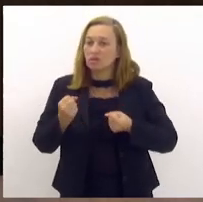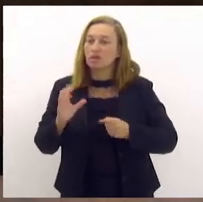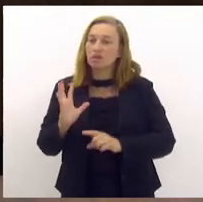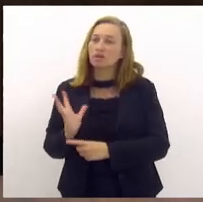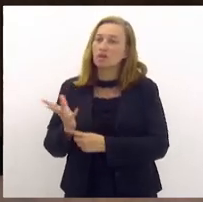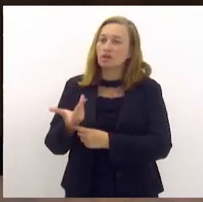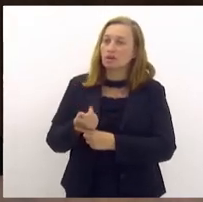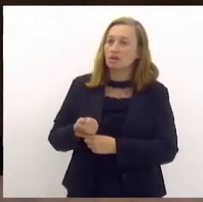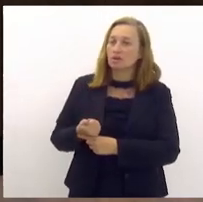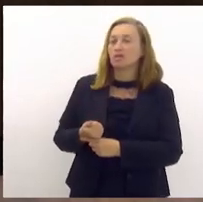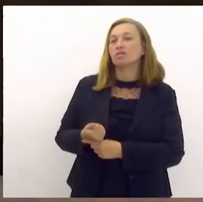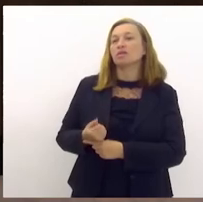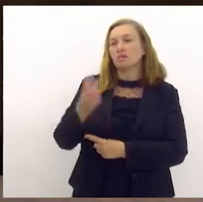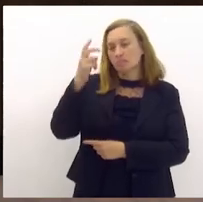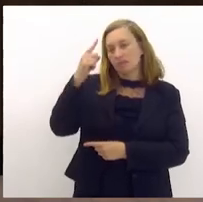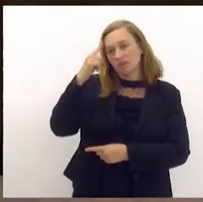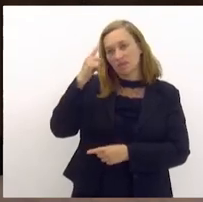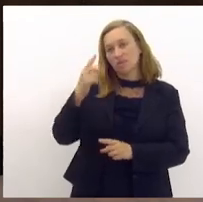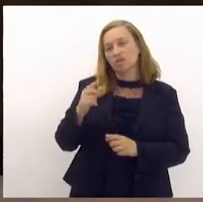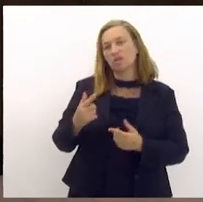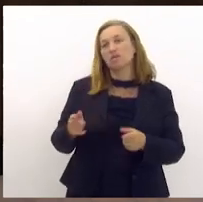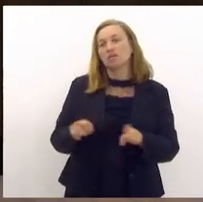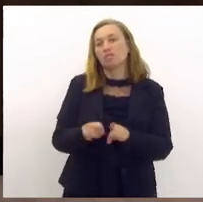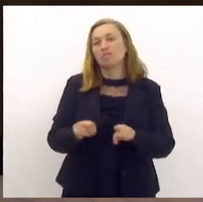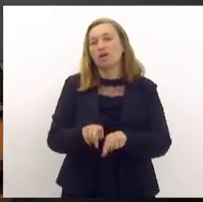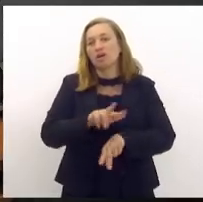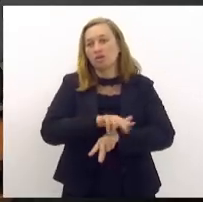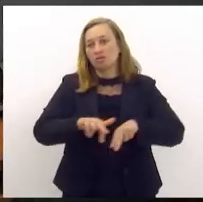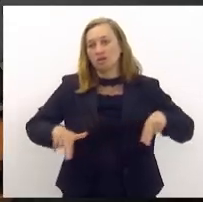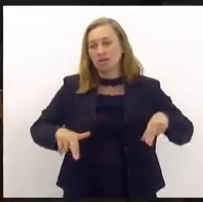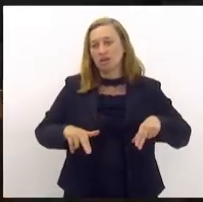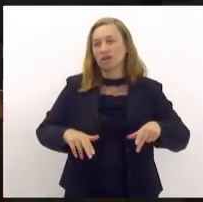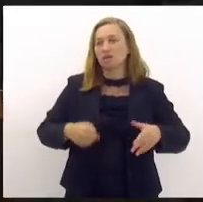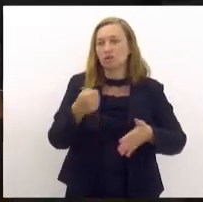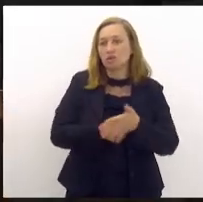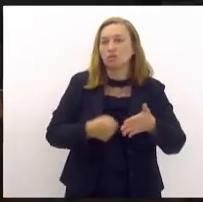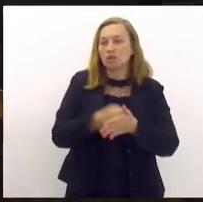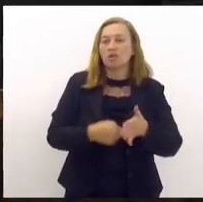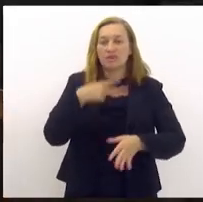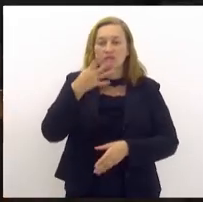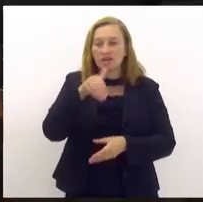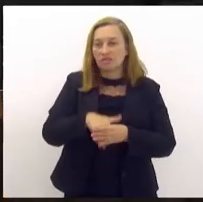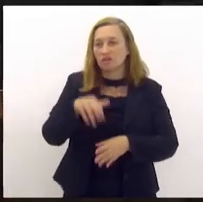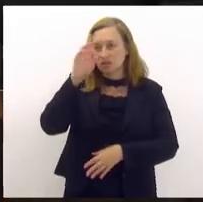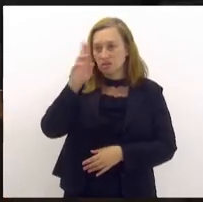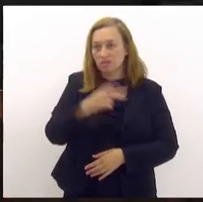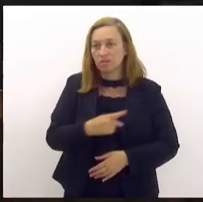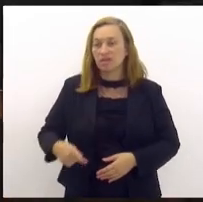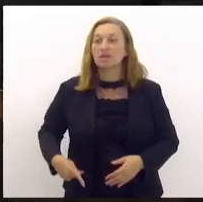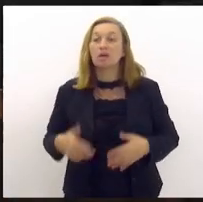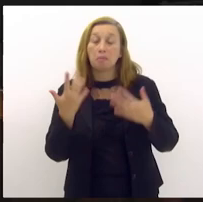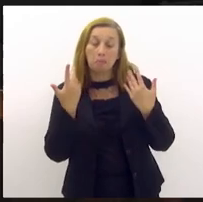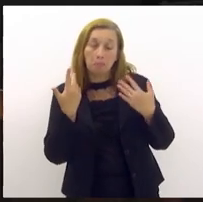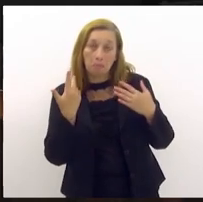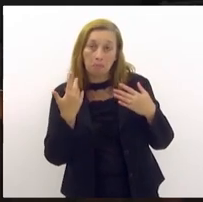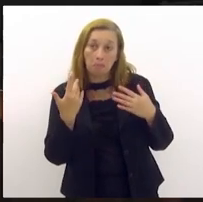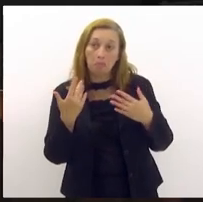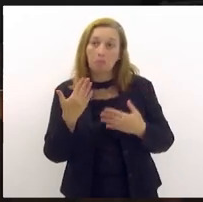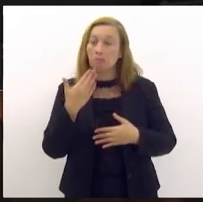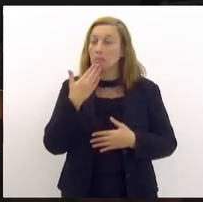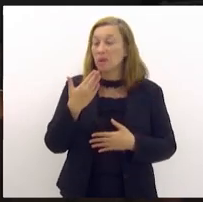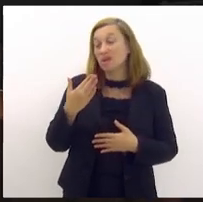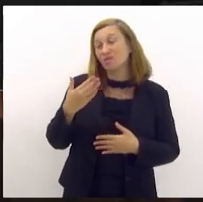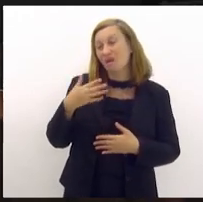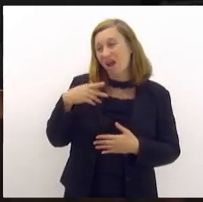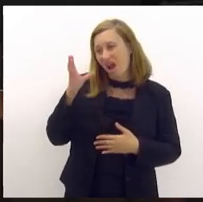pensamento crítico e também à luta por diversidade. Para declarar voto, presidente. Para declaração de voto, eu peço só